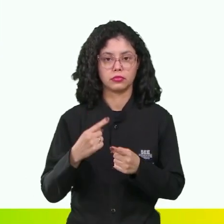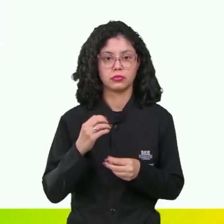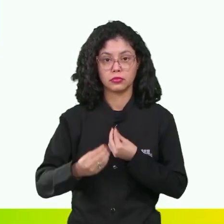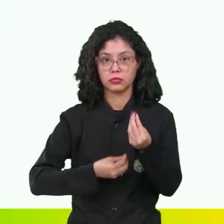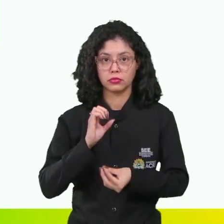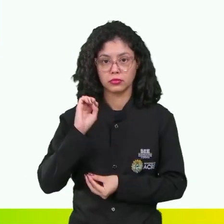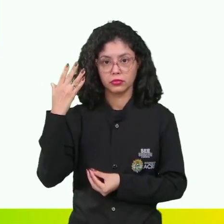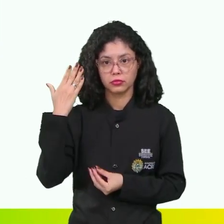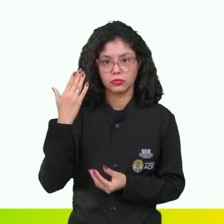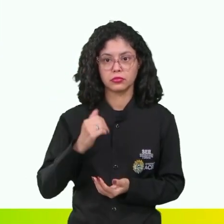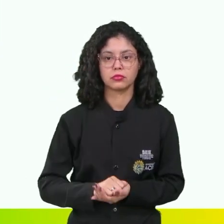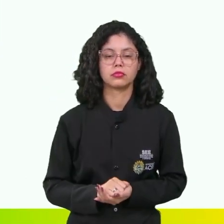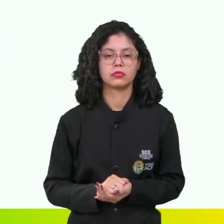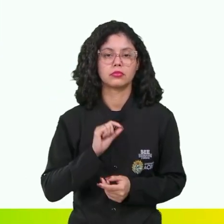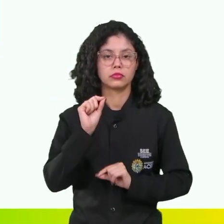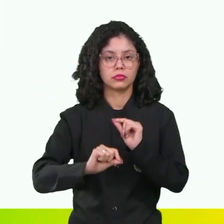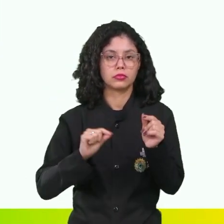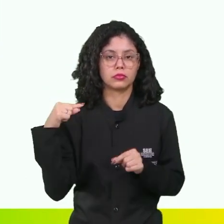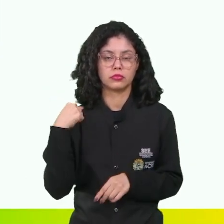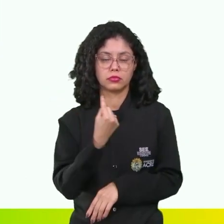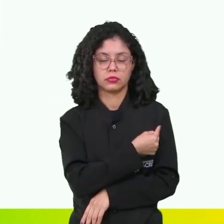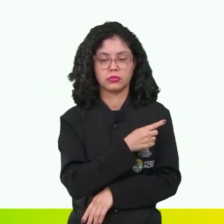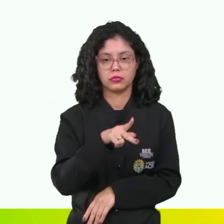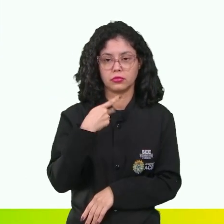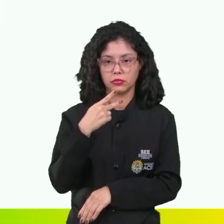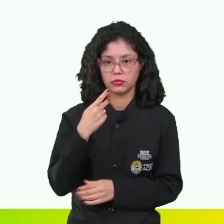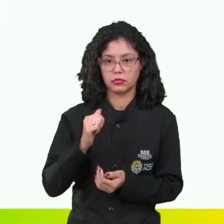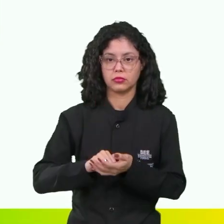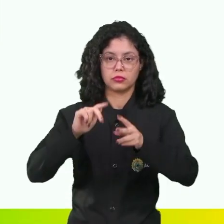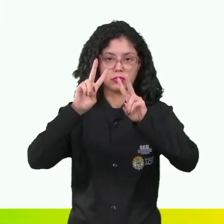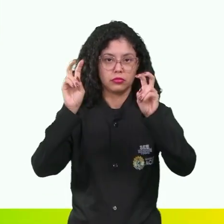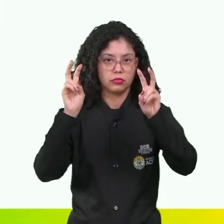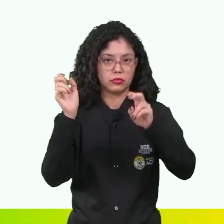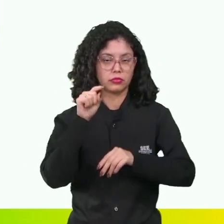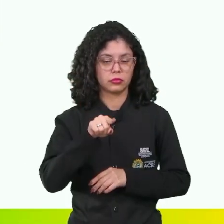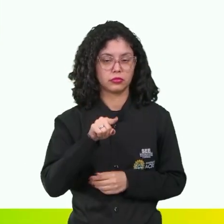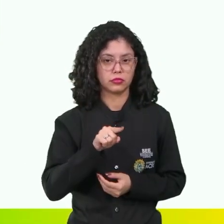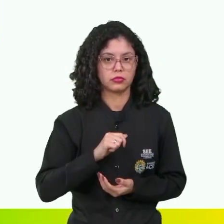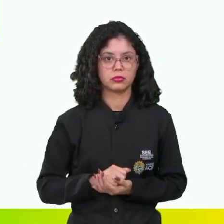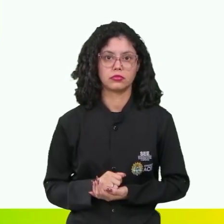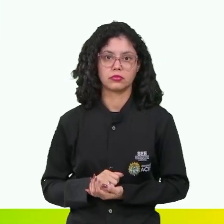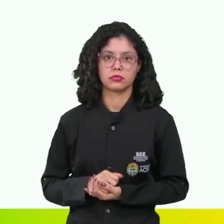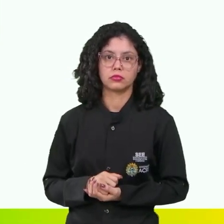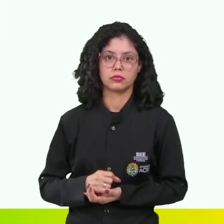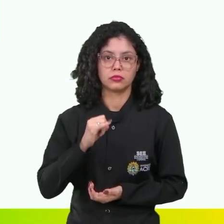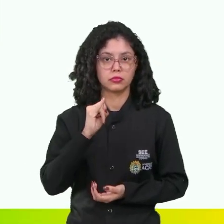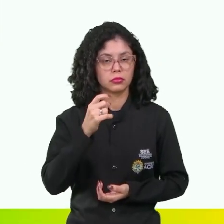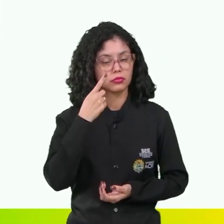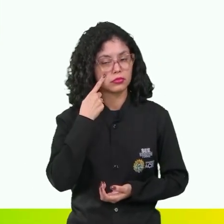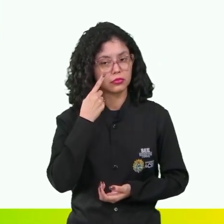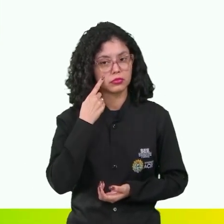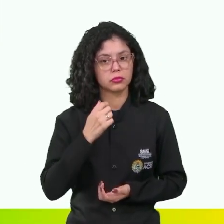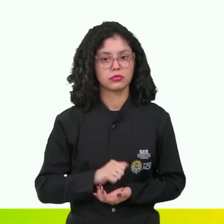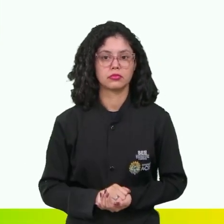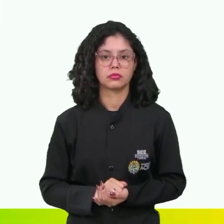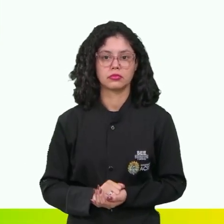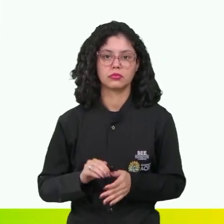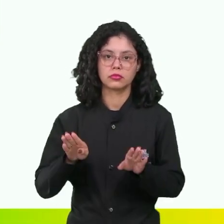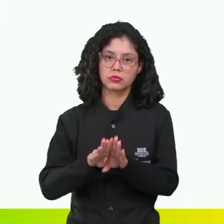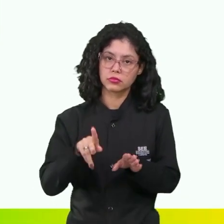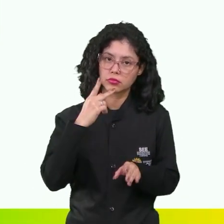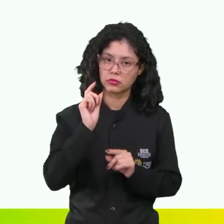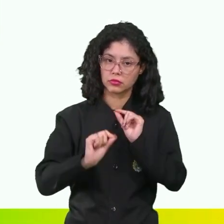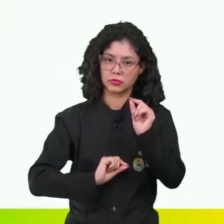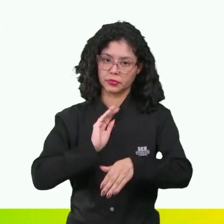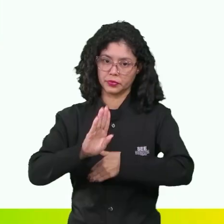essa curadoria e no que nós trataremos aqui? Porque se você observar, aí eu estou falando